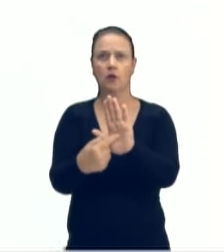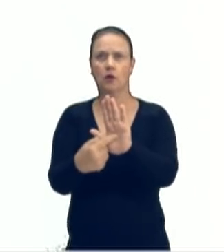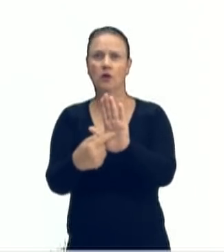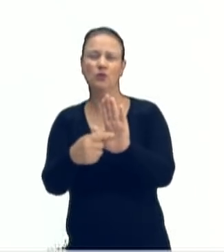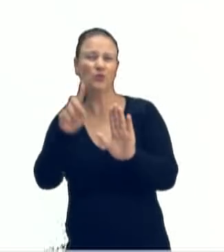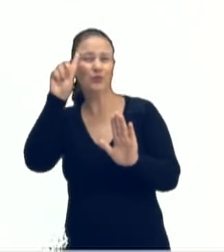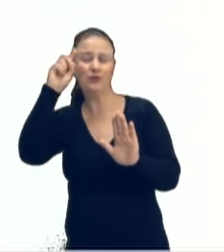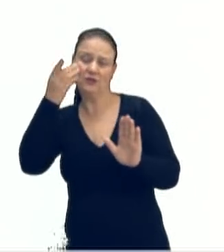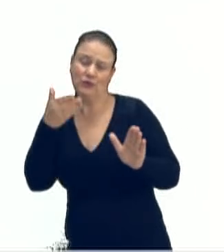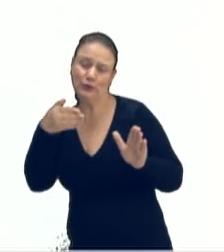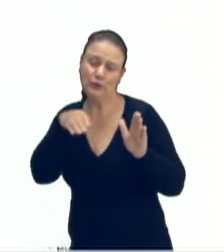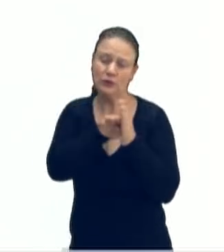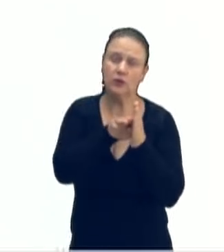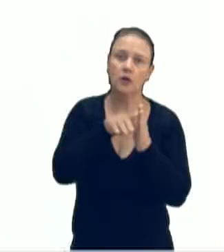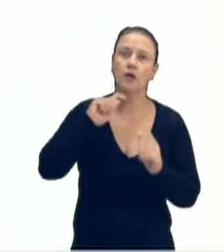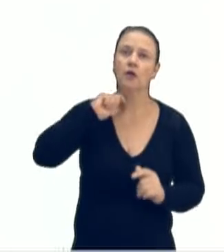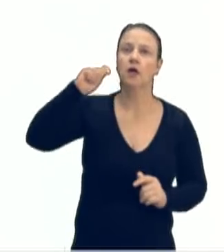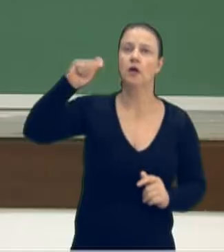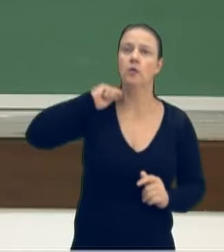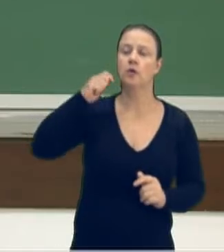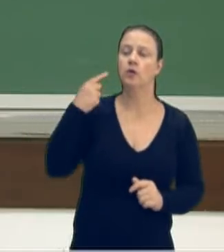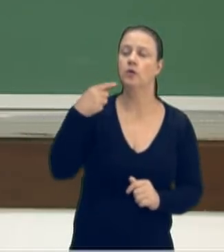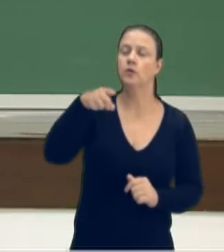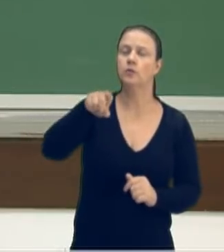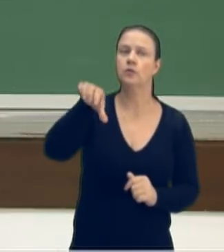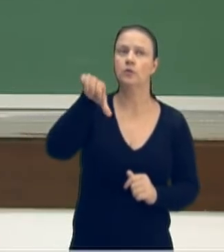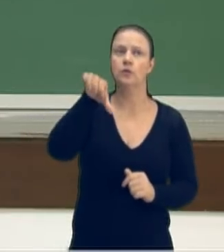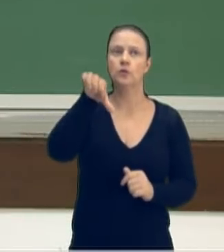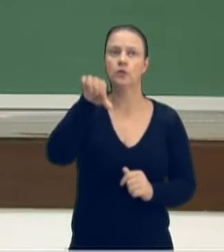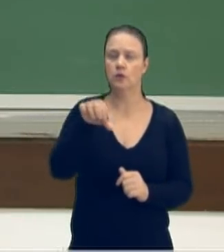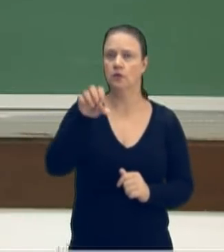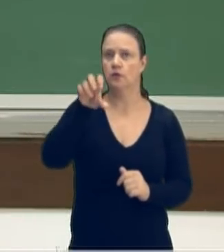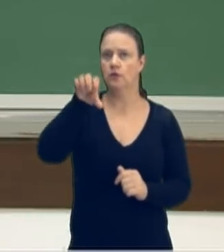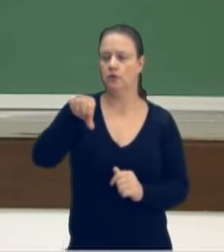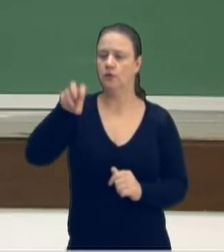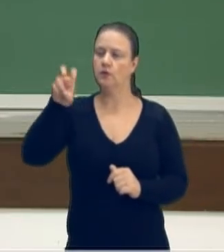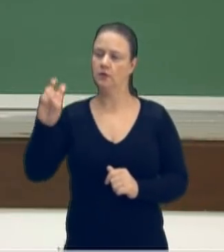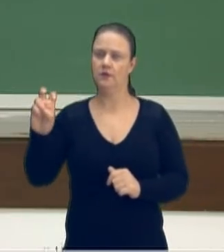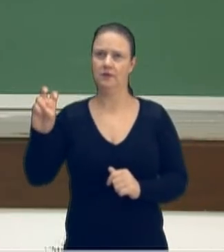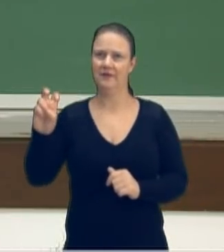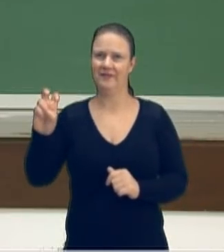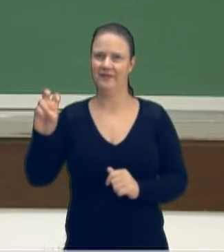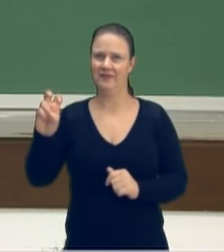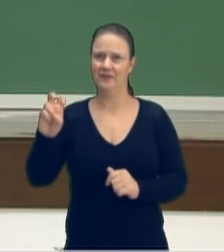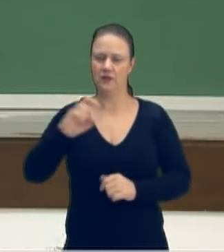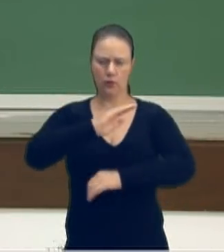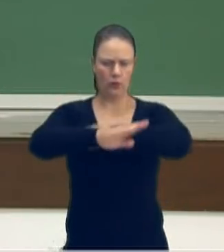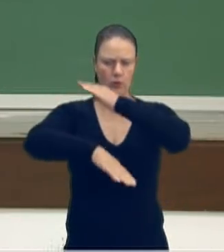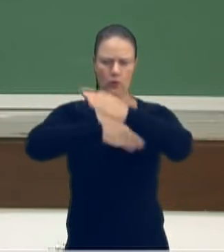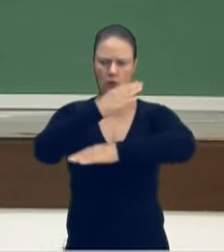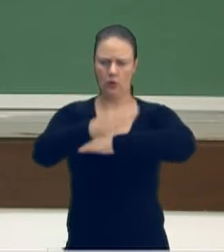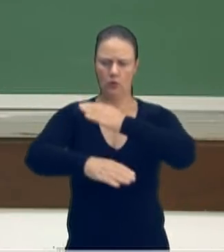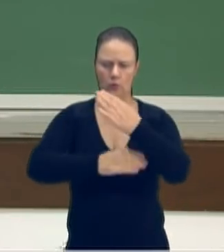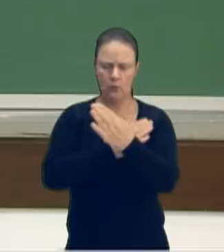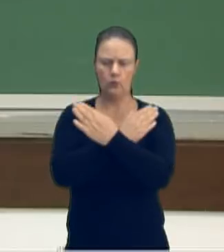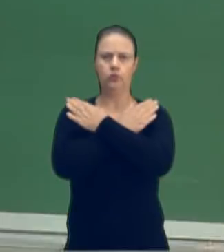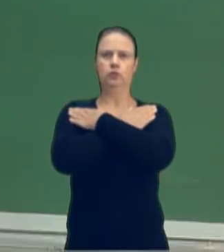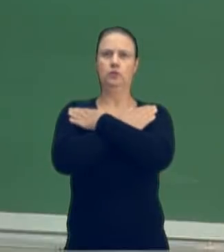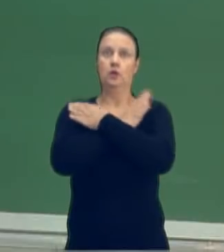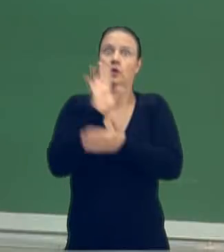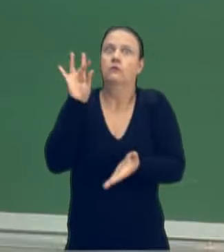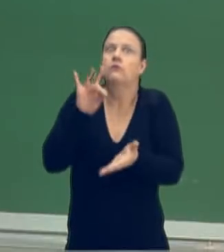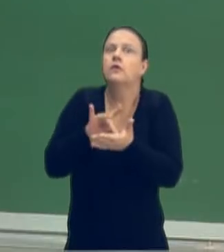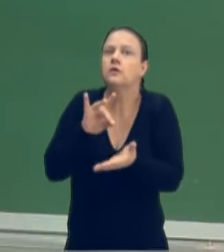chegada, ocorrida em abril de 1995. Tutimeia é uma múmia original, verdadeira, não é uma